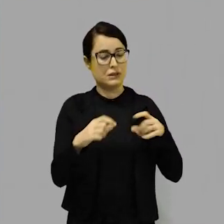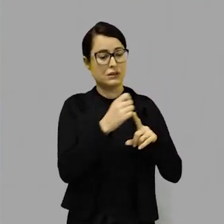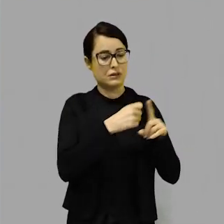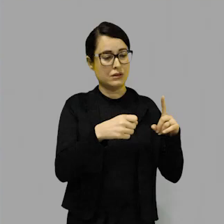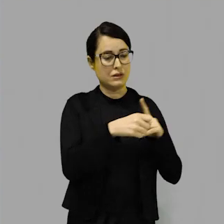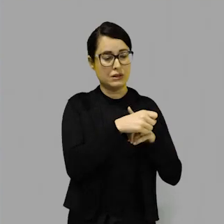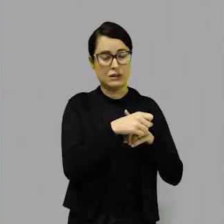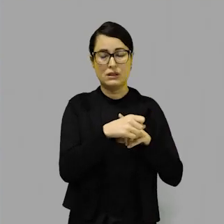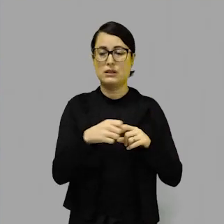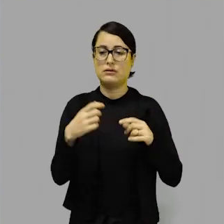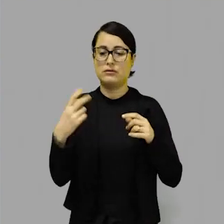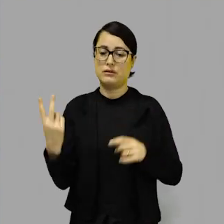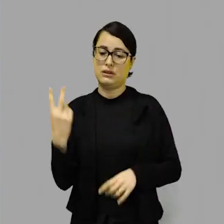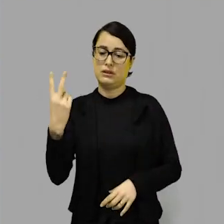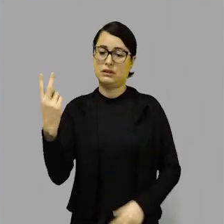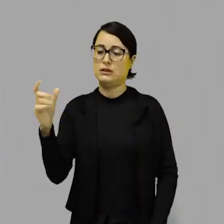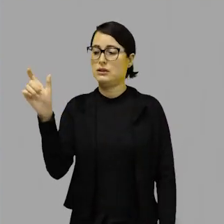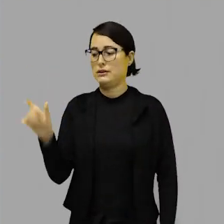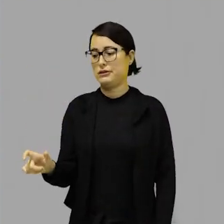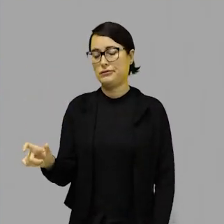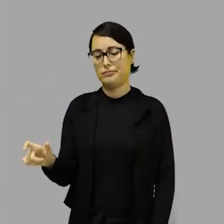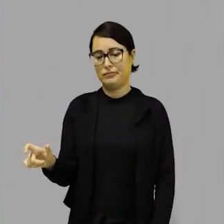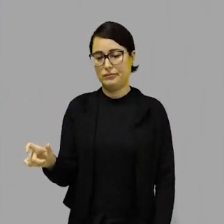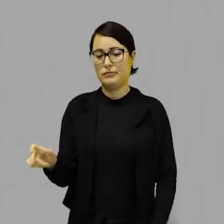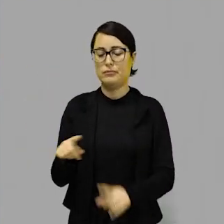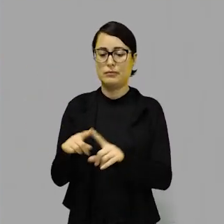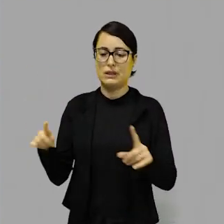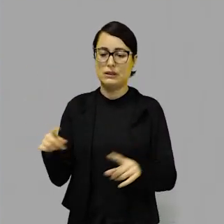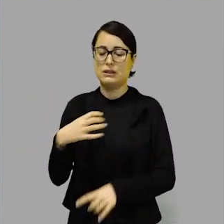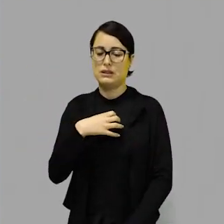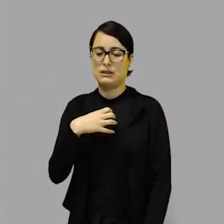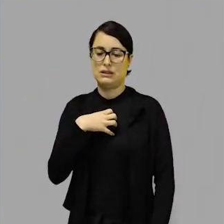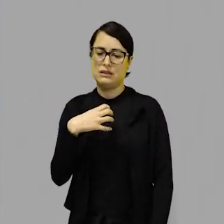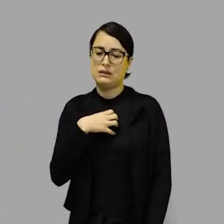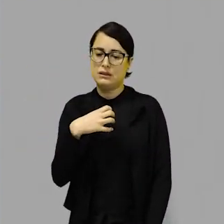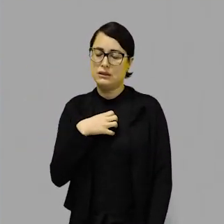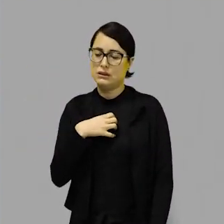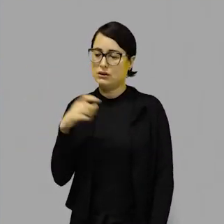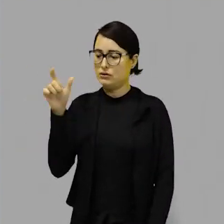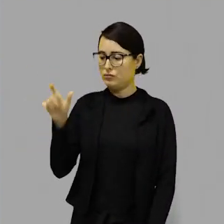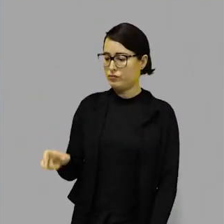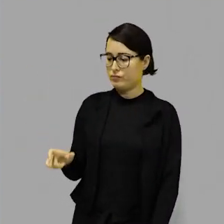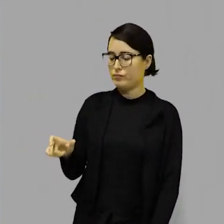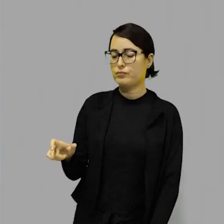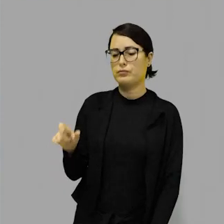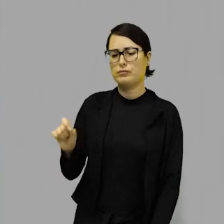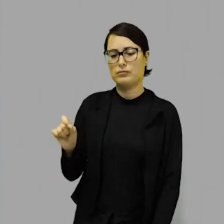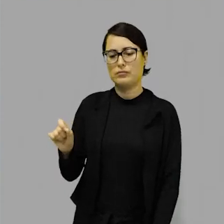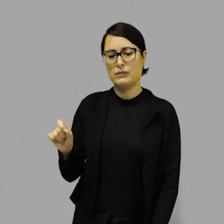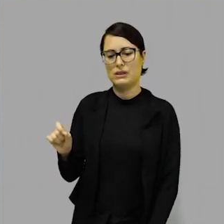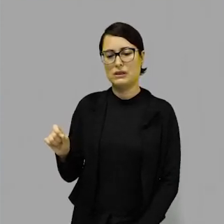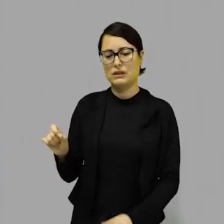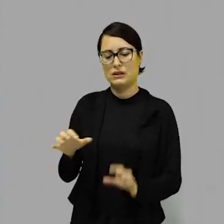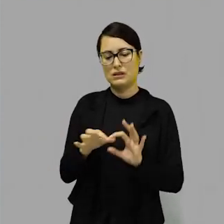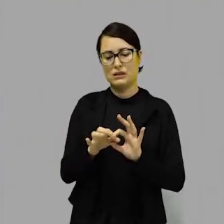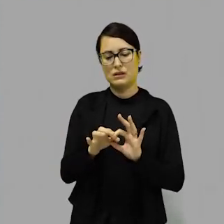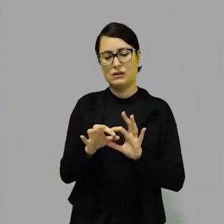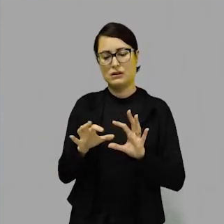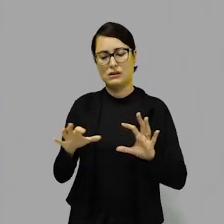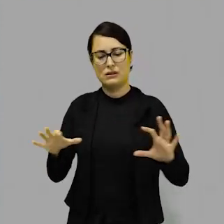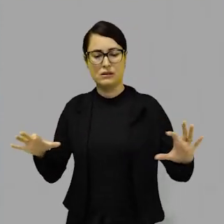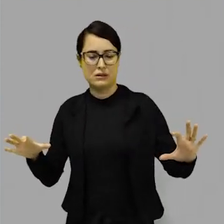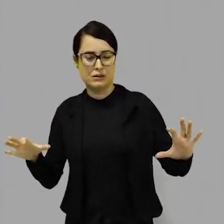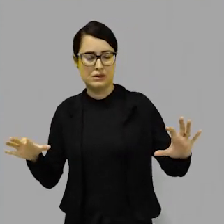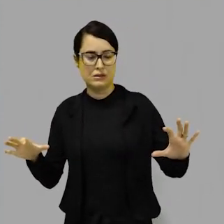a individualidade. E aí quanto mais a gente se sente indivíduo, mais a gente perde a conexão com as outras